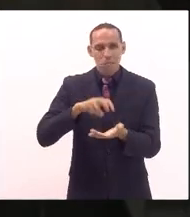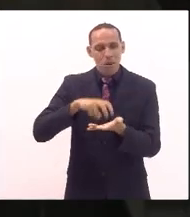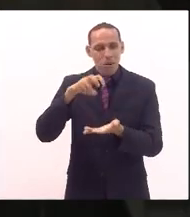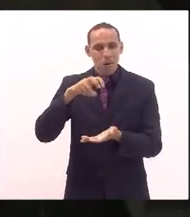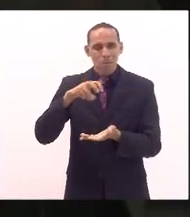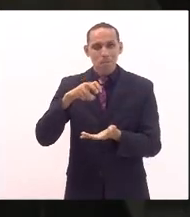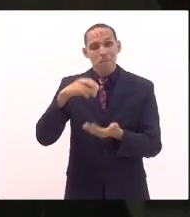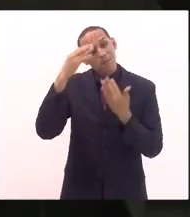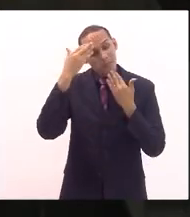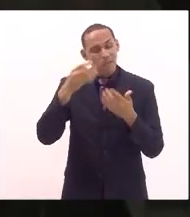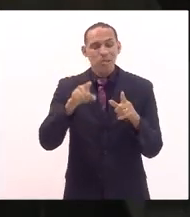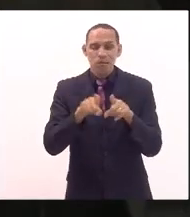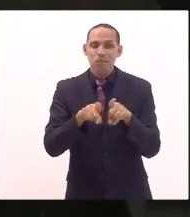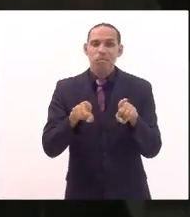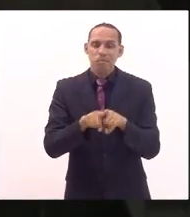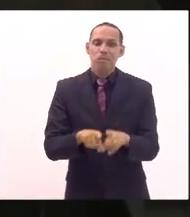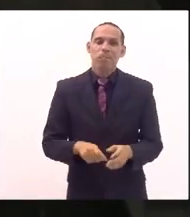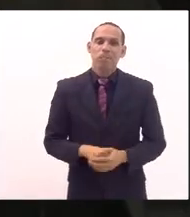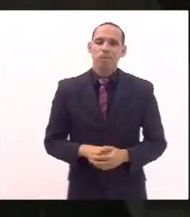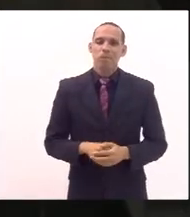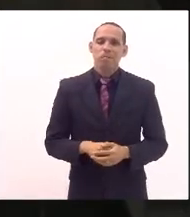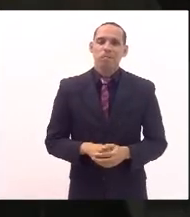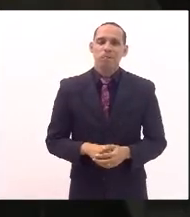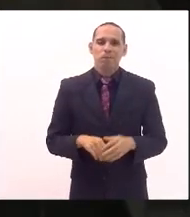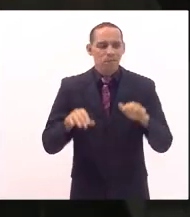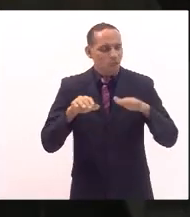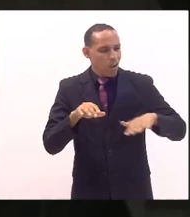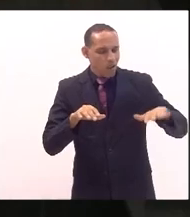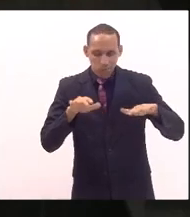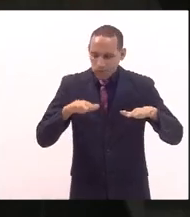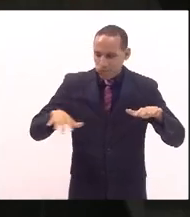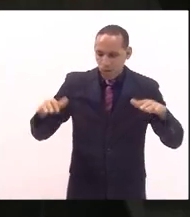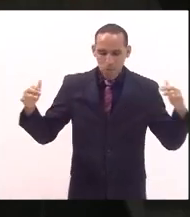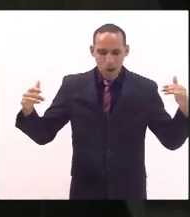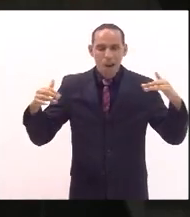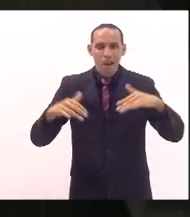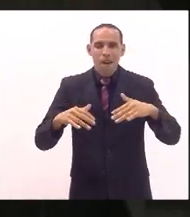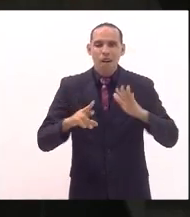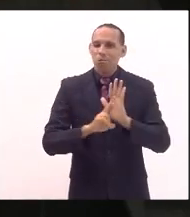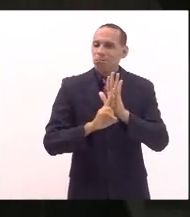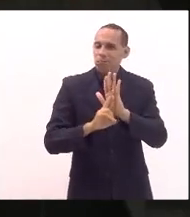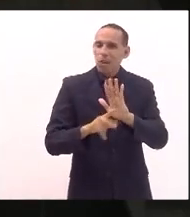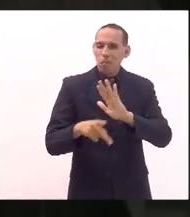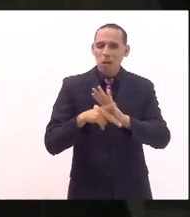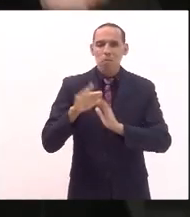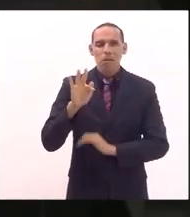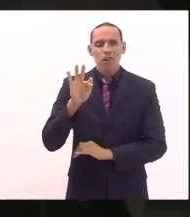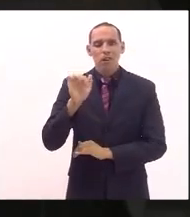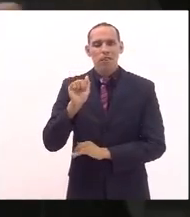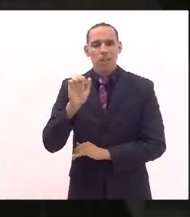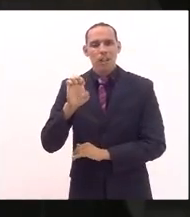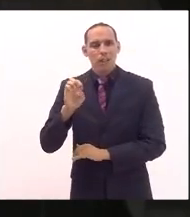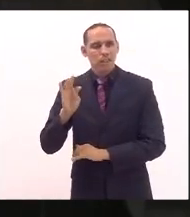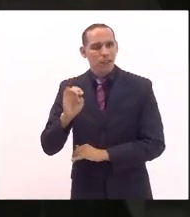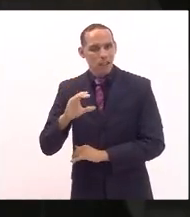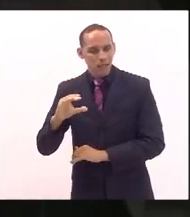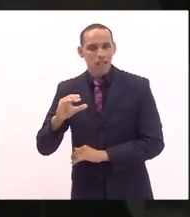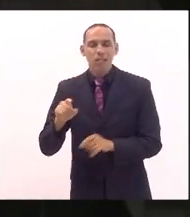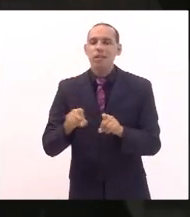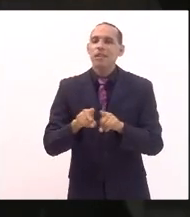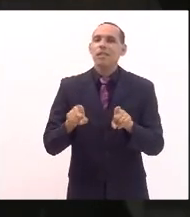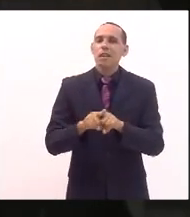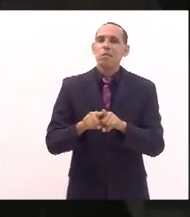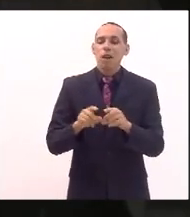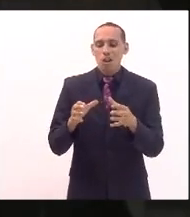quero agradecer né Aos segmentos que participaram várias representações de segmentos da Faetec agradecer também por Óbvio a